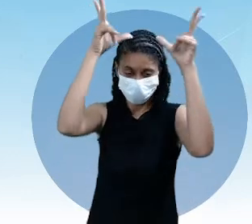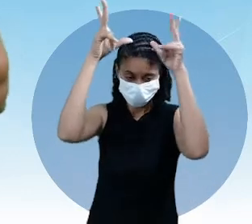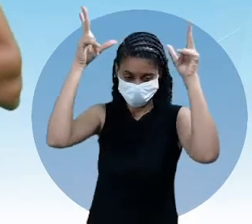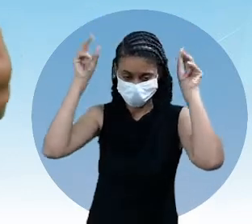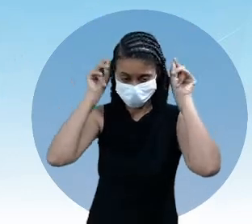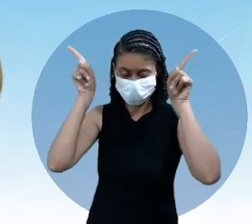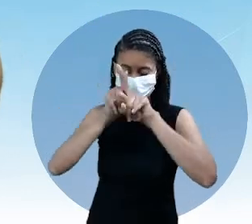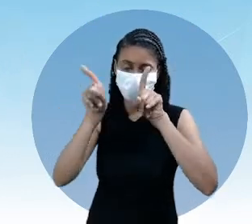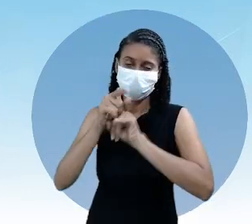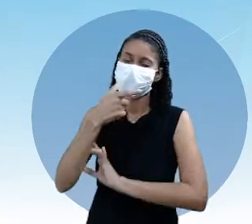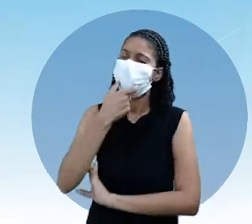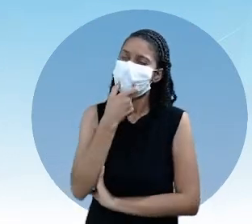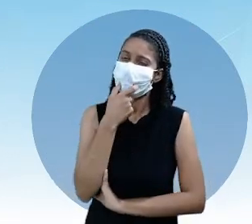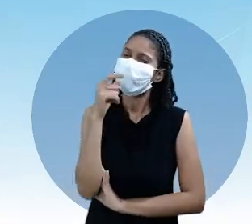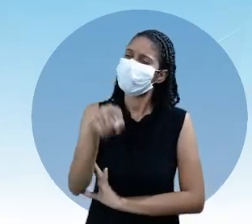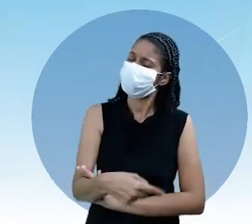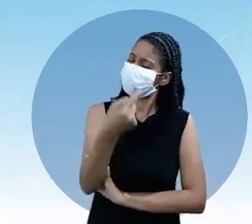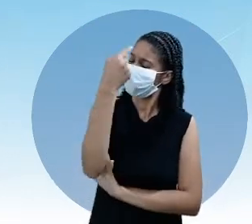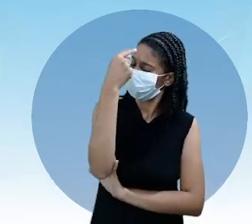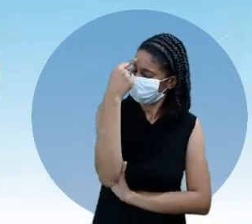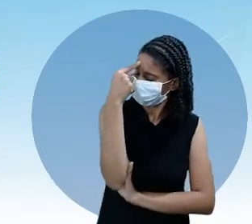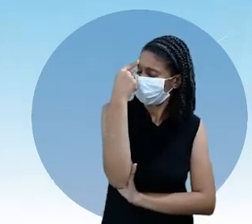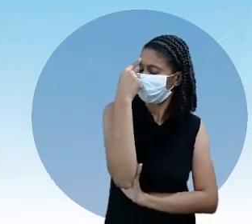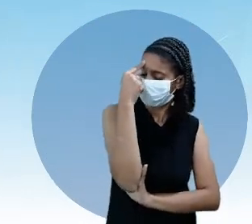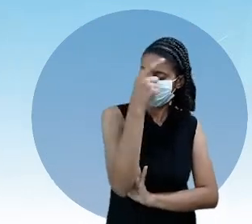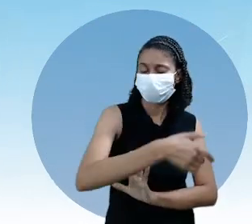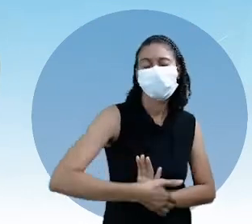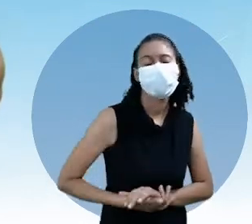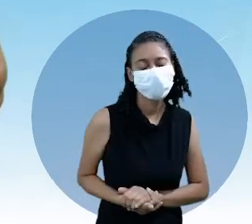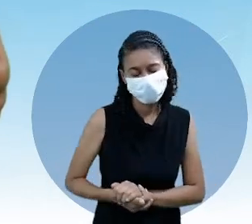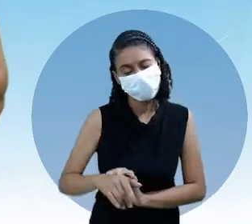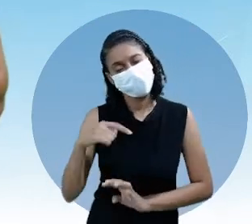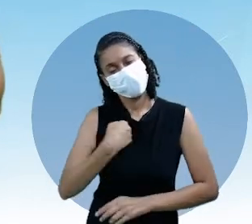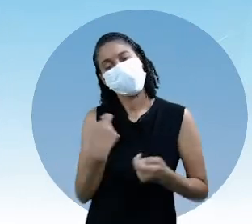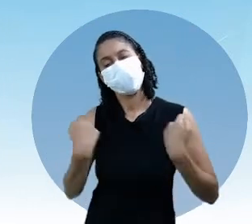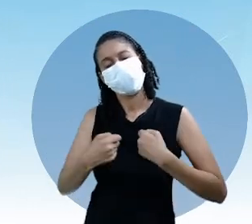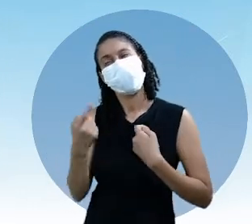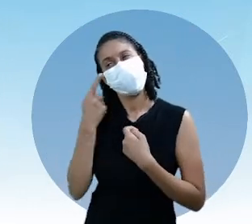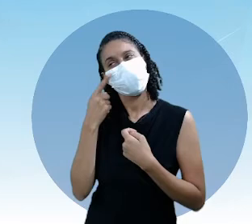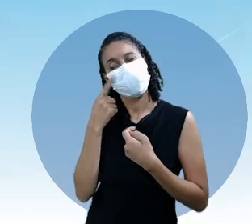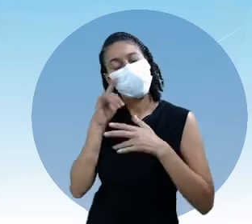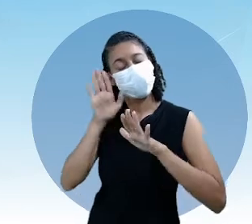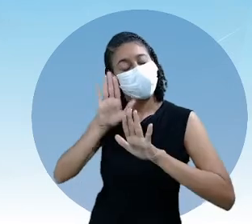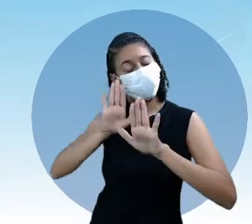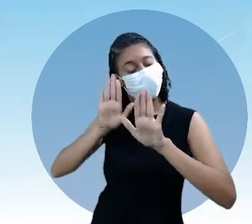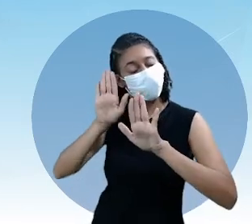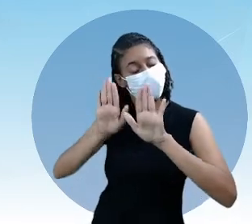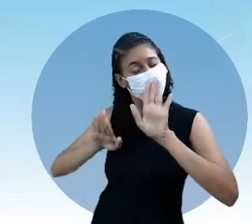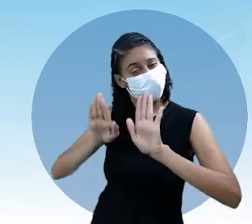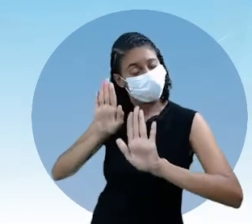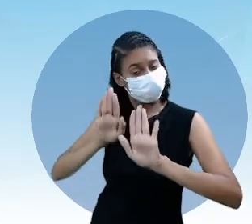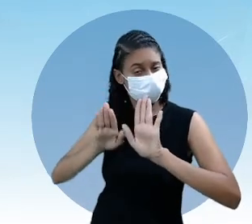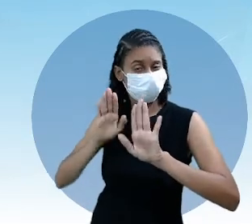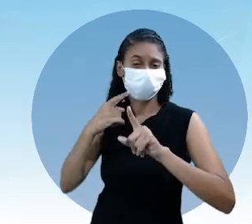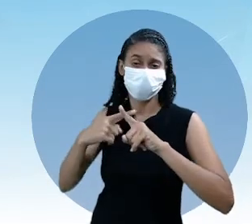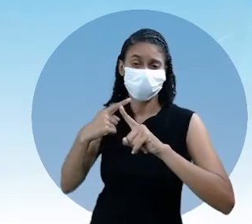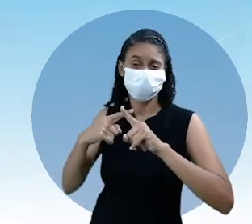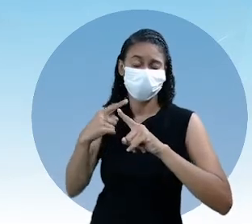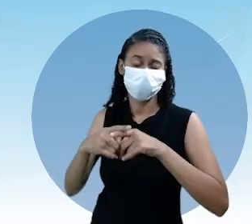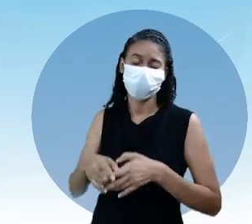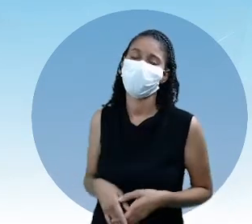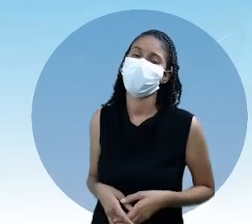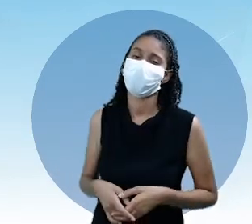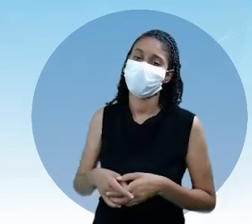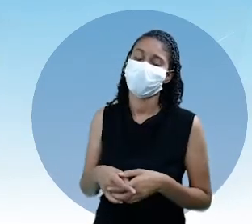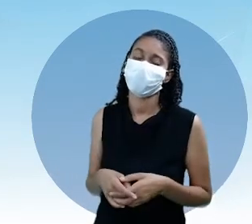ingleses? Então, isso é um pensamento que a gente precisa relativizar muito, principalmente porque, da